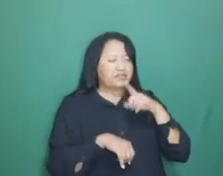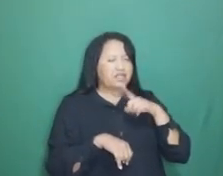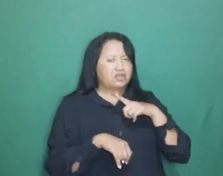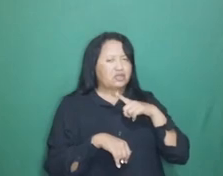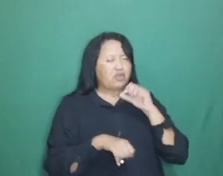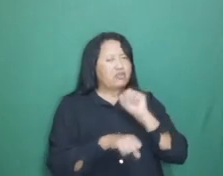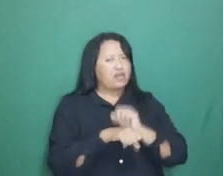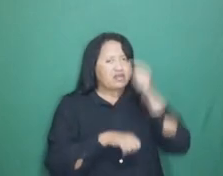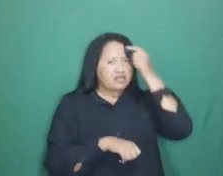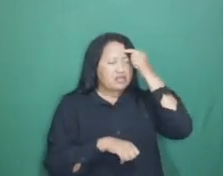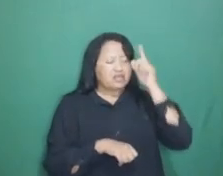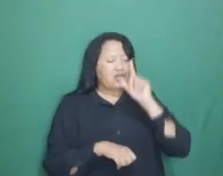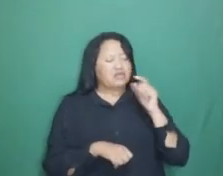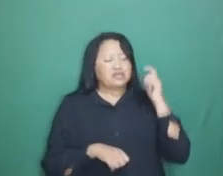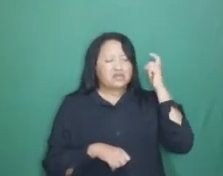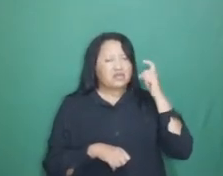preocupe